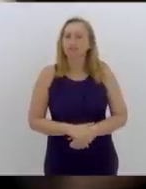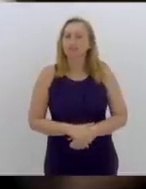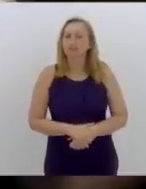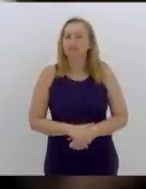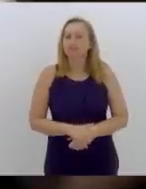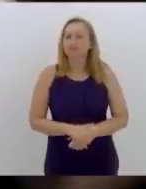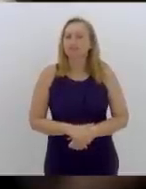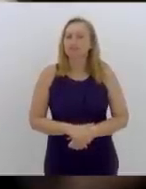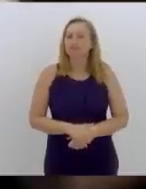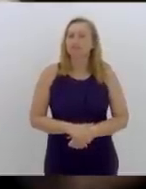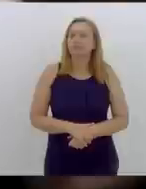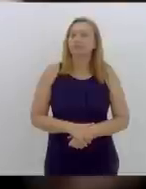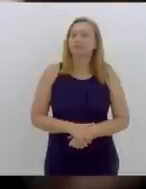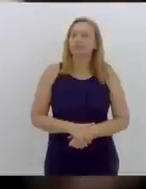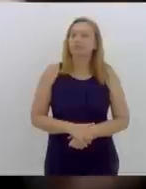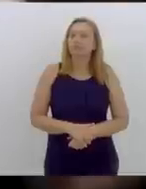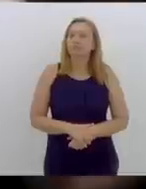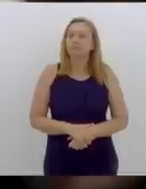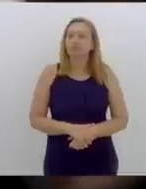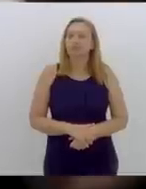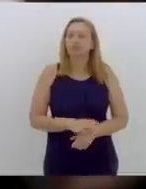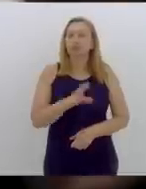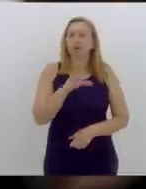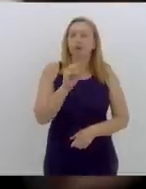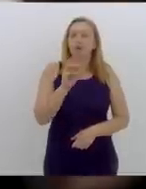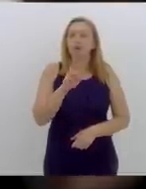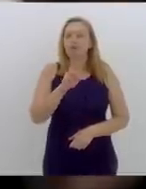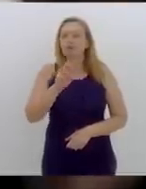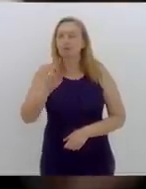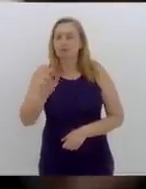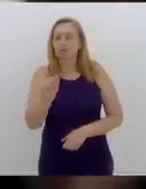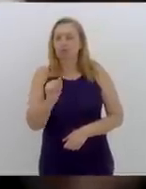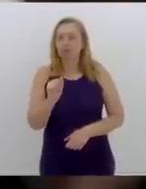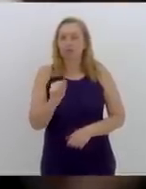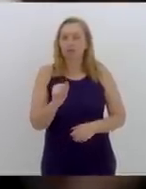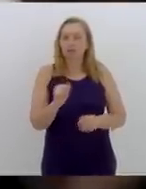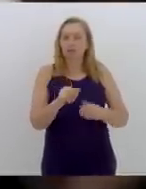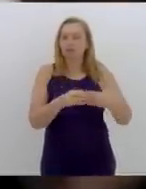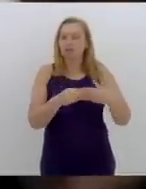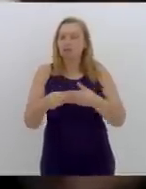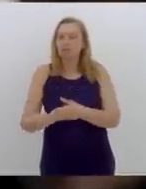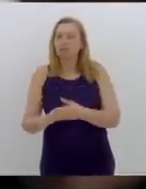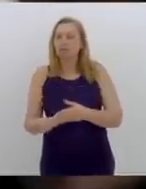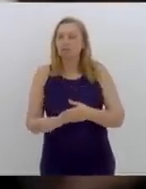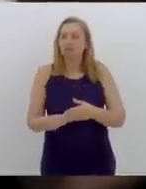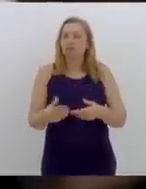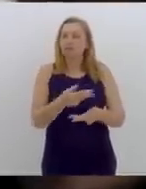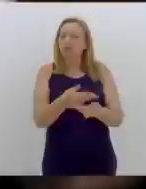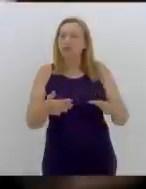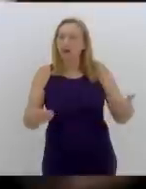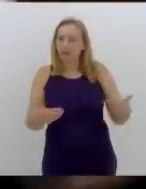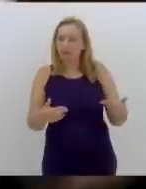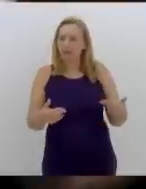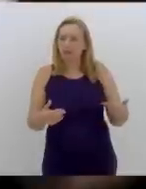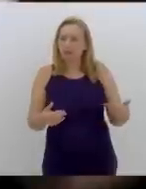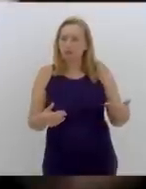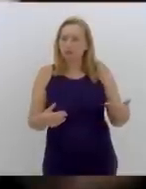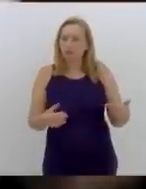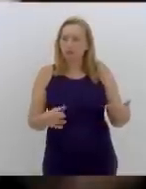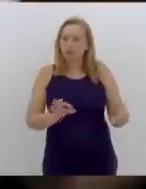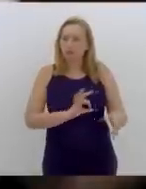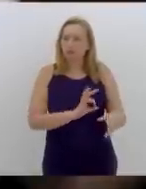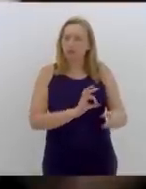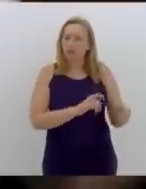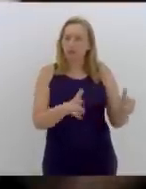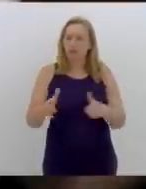Comandante quem faz os pais a correria responsável mas ela delega aí oficiais diversas na unidade toda